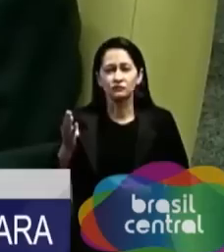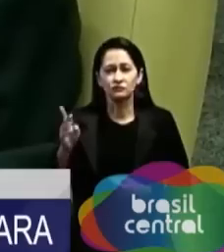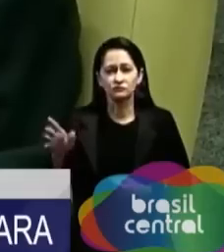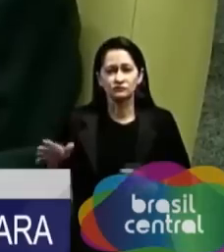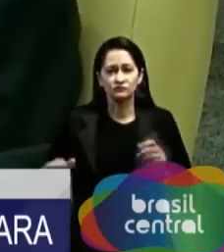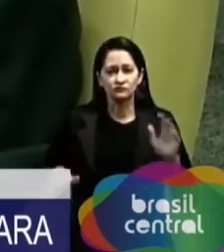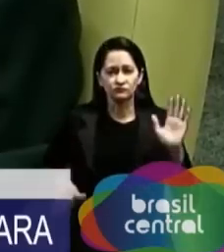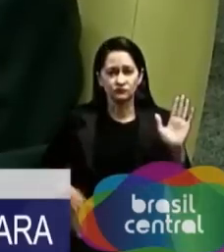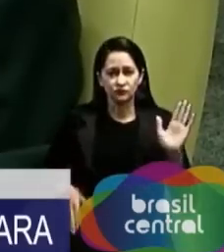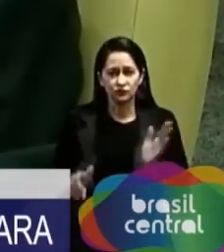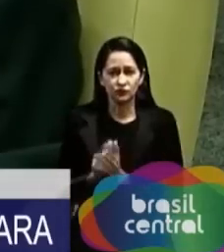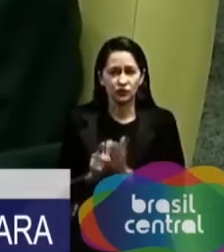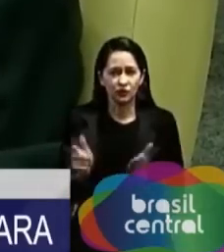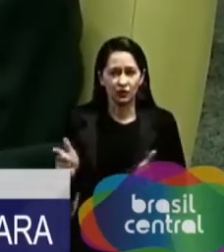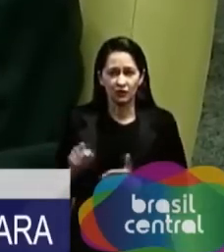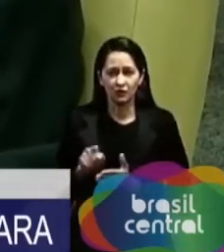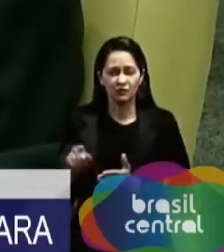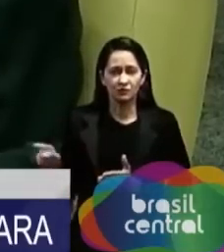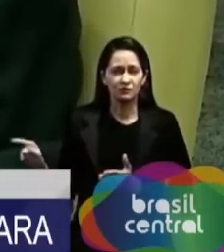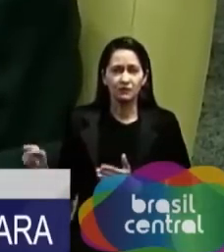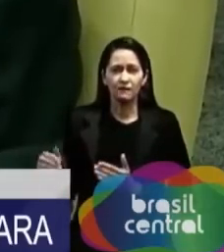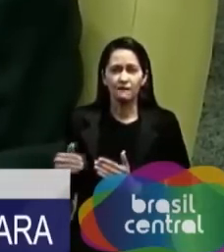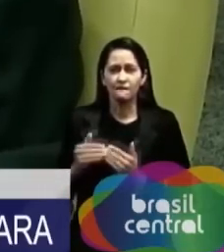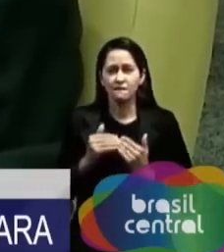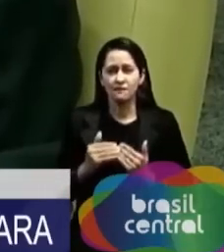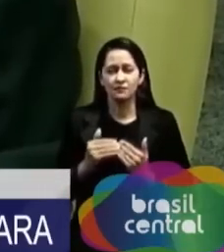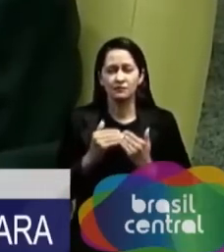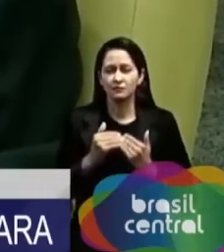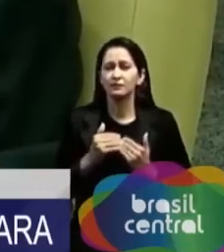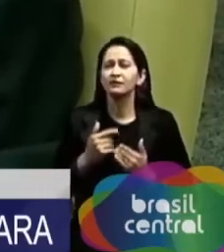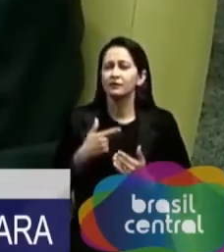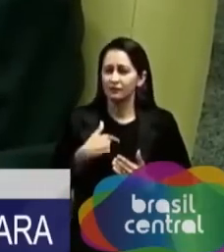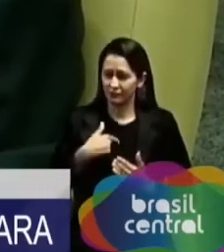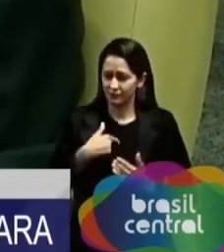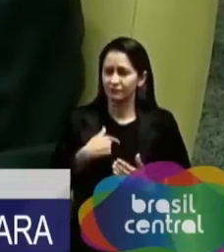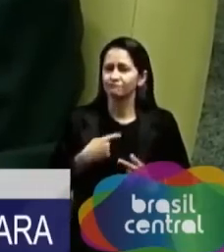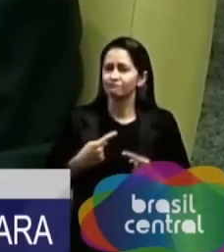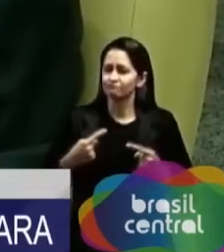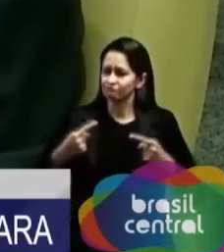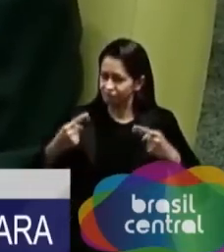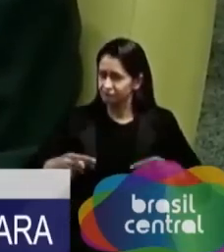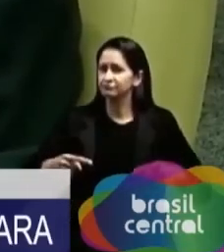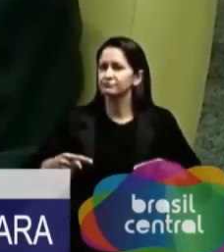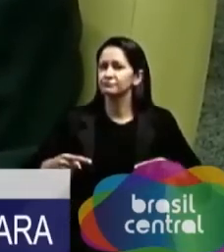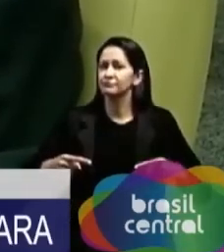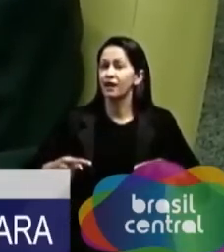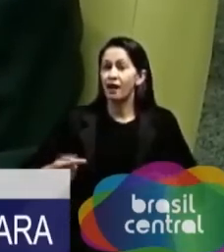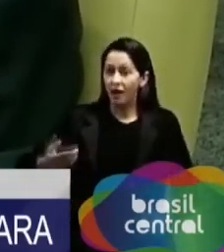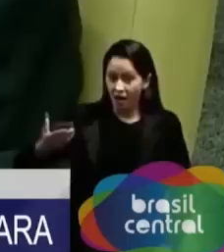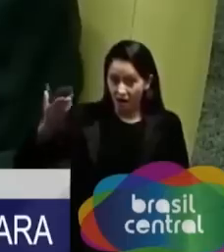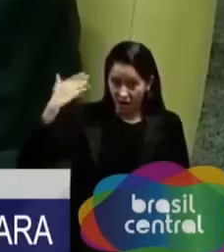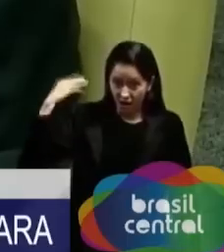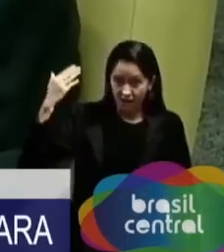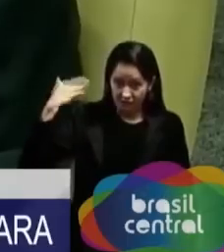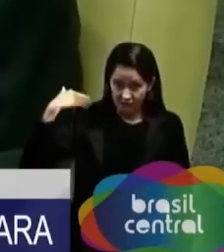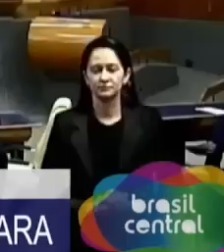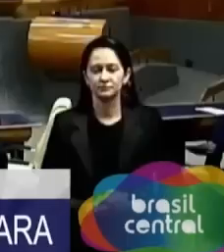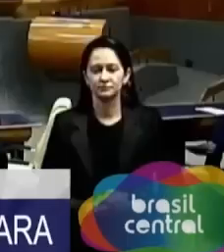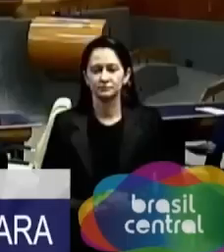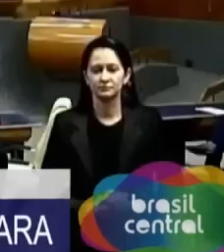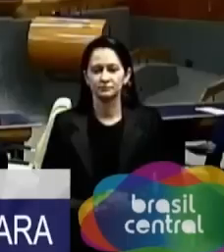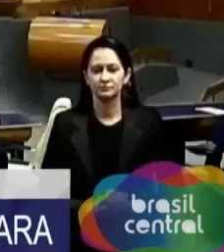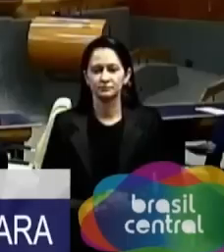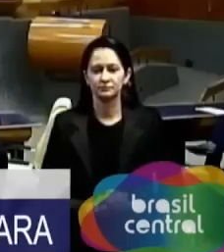Câmara ou pautar vereadores aqui, não. Eu vou pra cima e vou na goela. Já fiz uma vez e vou fazer de